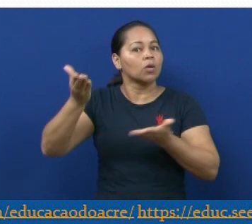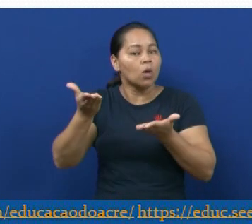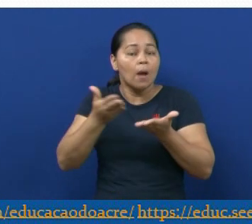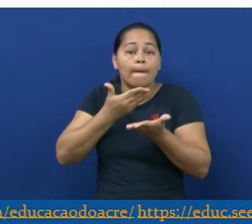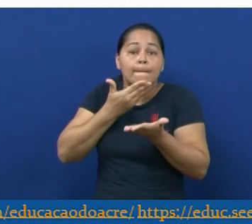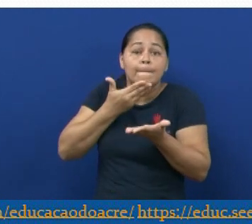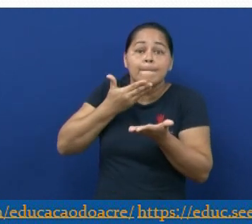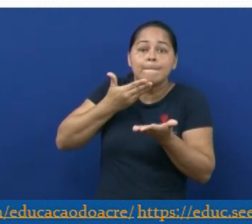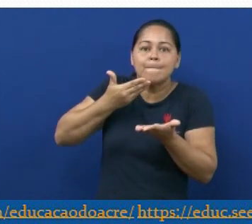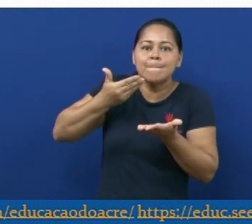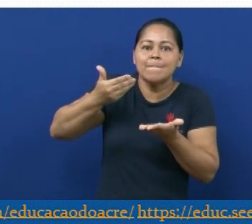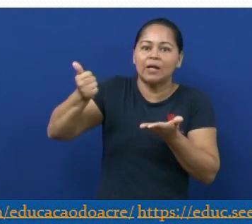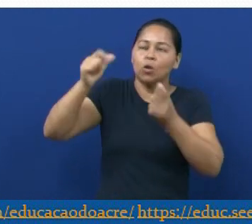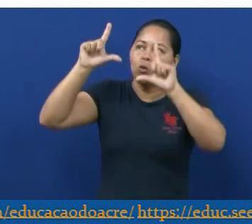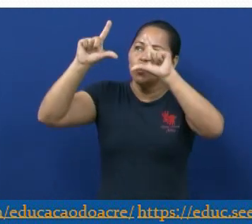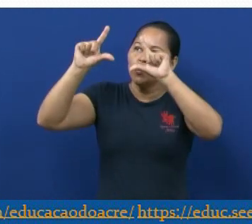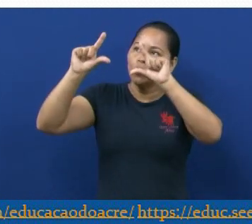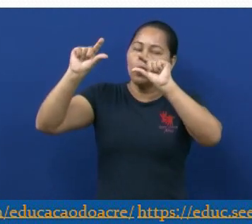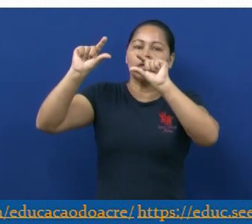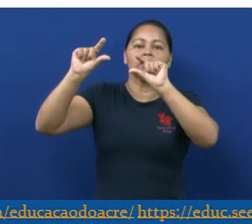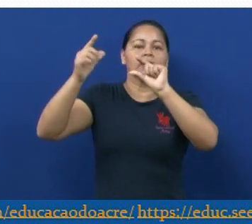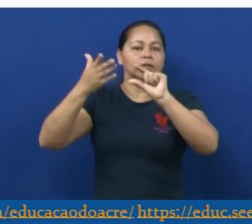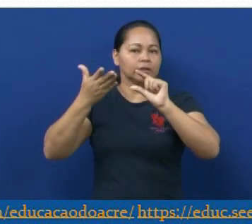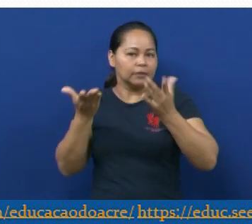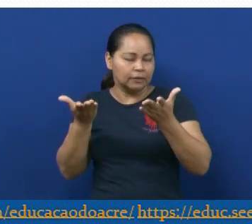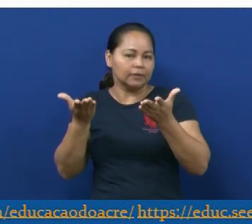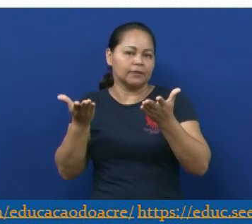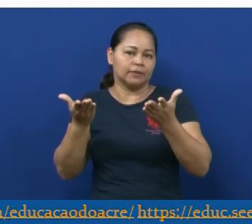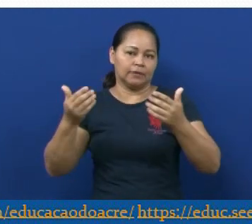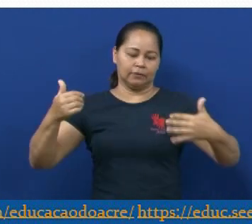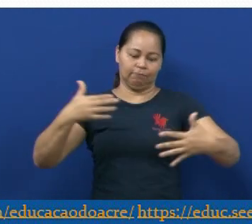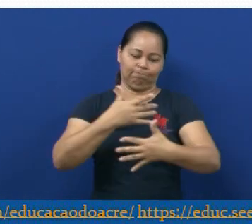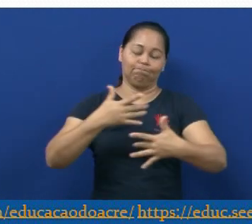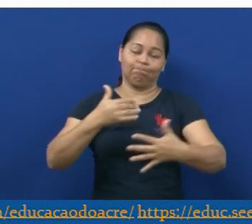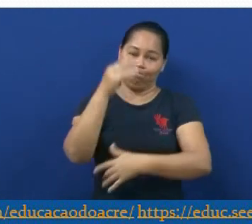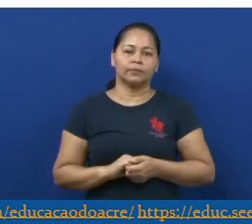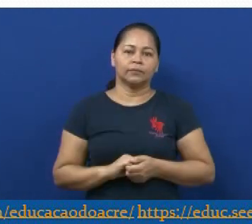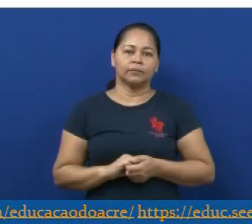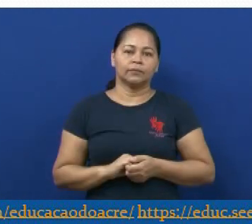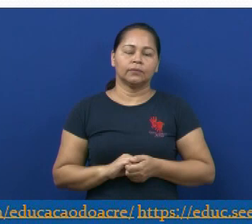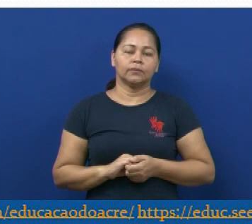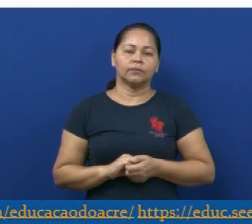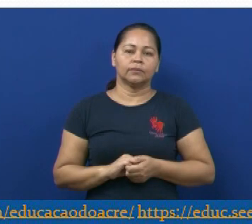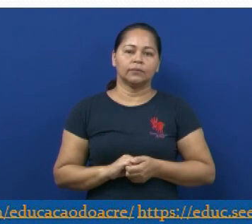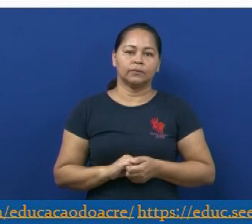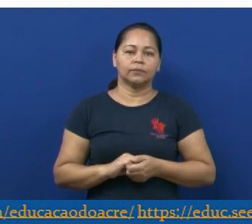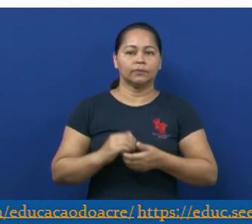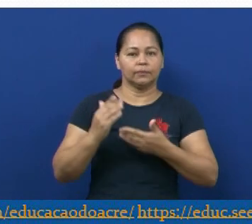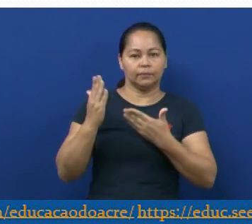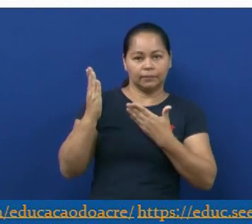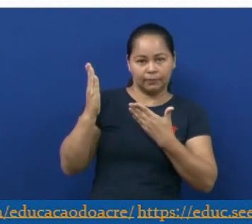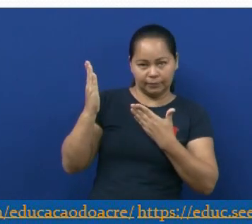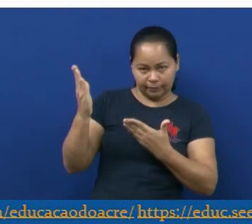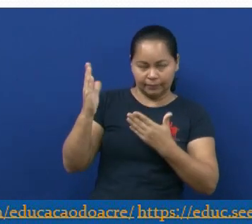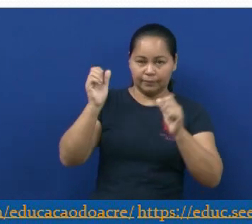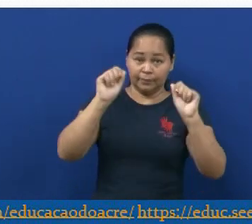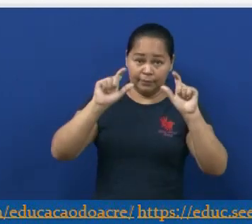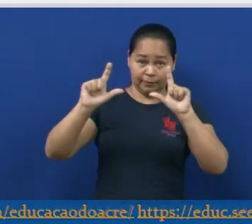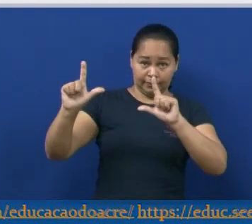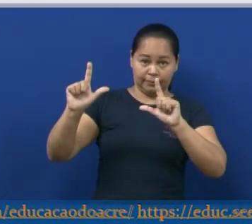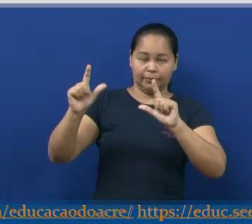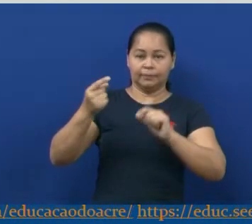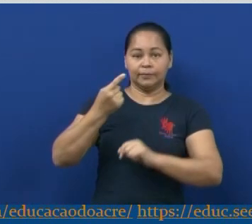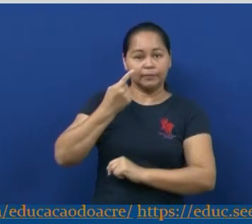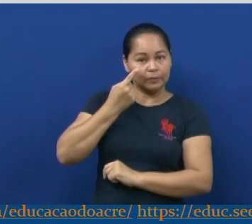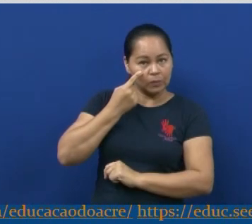tendo uma sensível diminuição do CO nas grandes cidades brasileiras. Nesse slide, nós temos